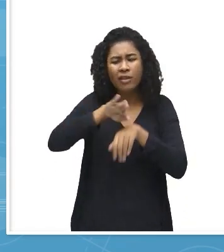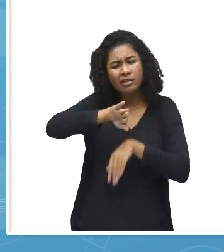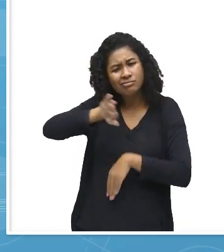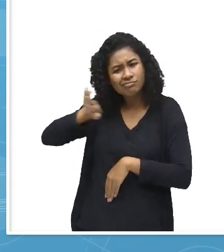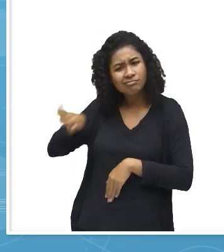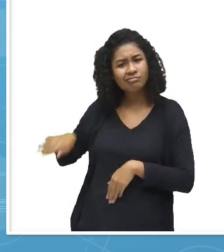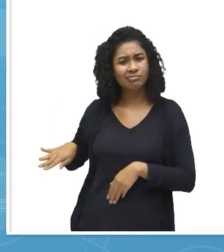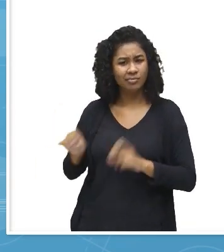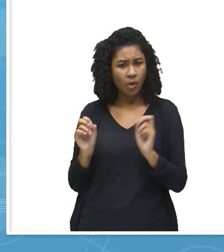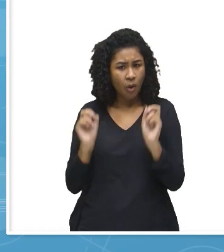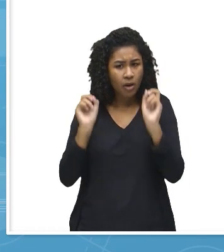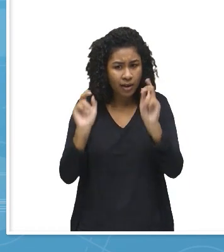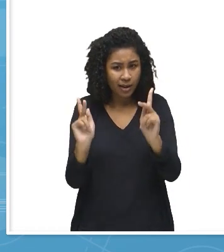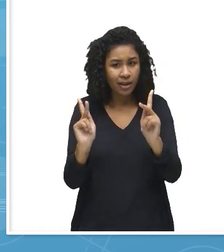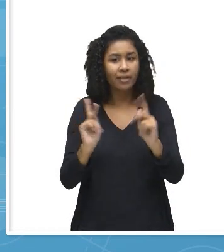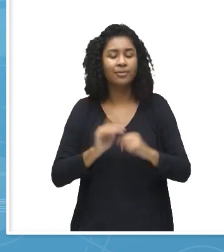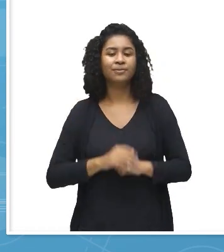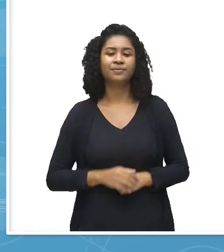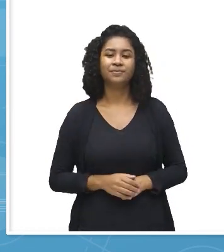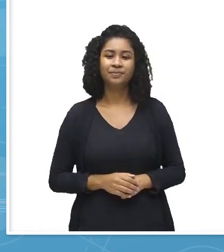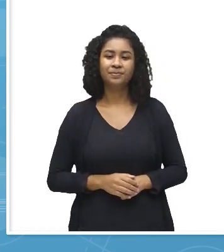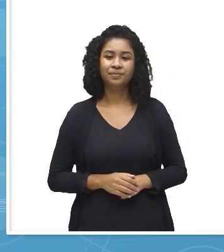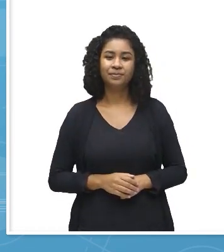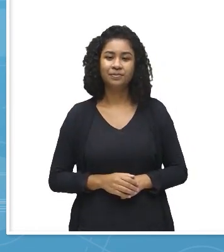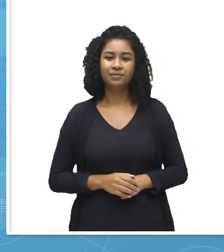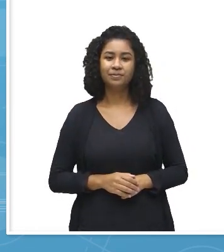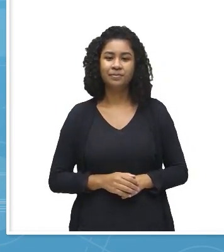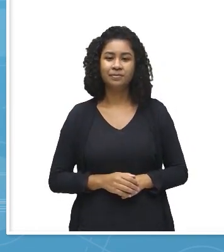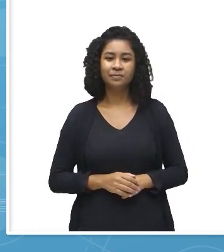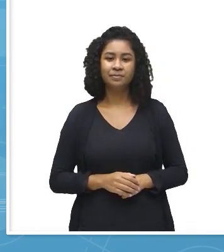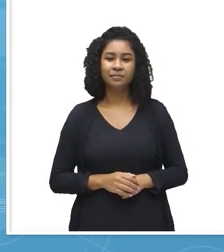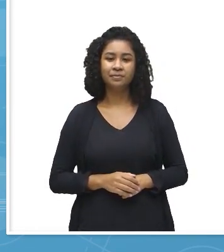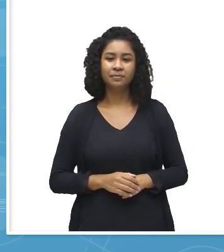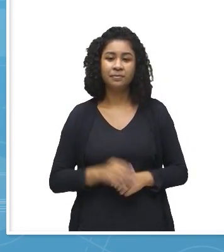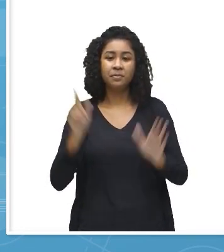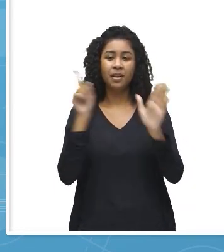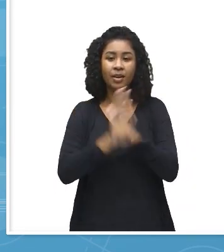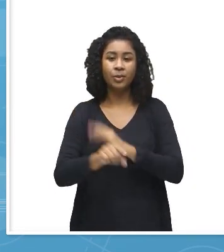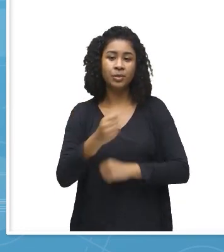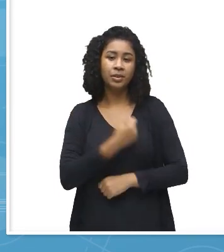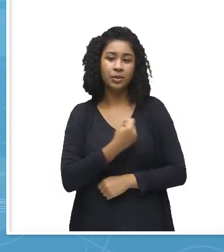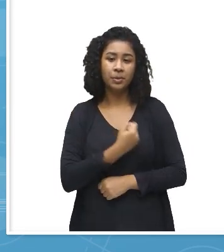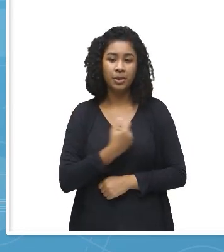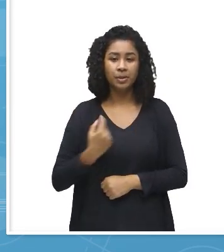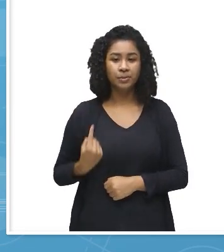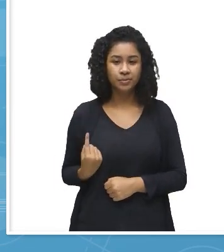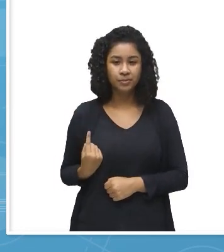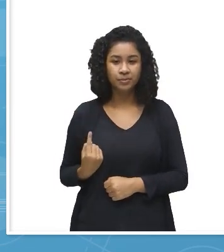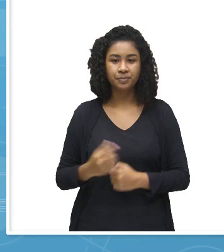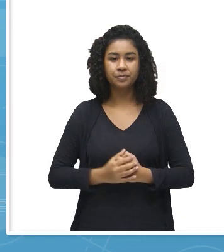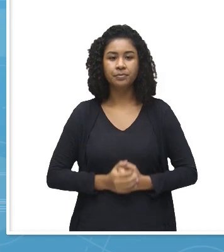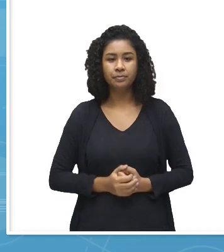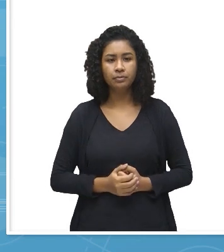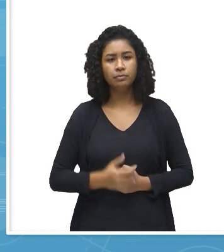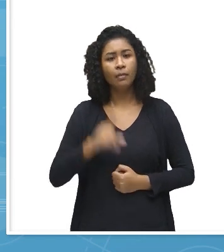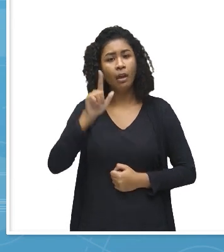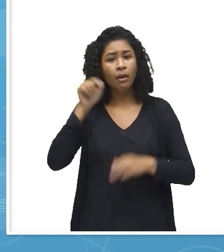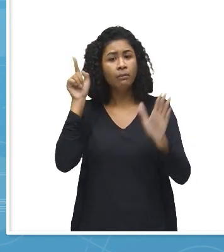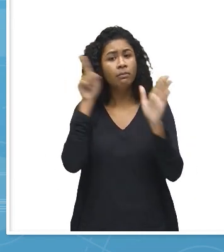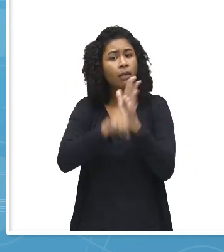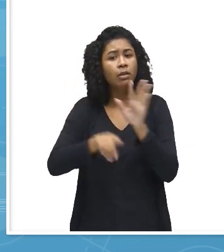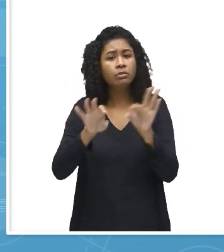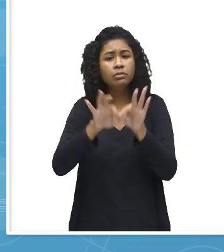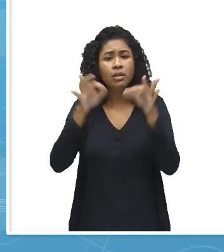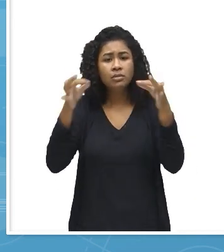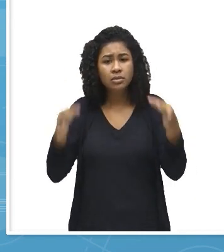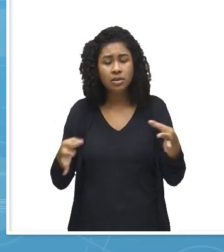da nossa aula. Tá ok? Vamos lá, a nossa primeira questão. A nossa primeira questão, eu faço uma perguntinha para vocês. O